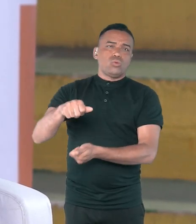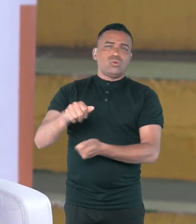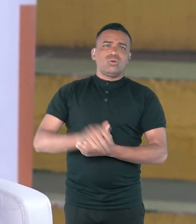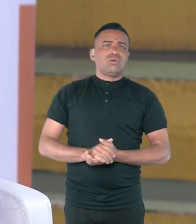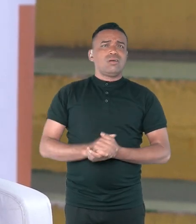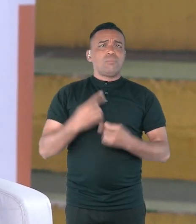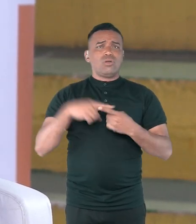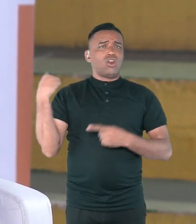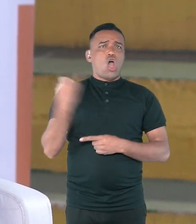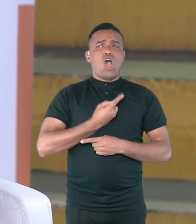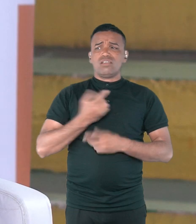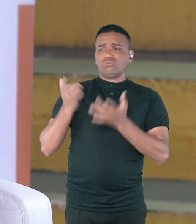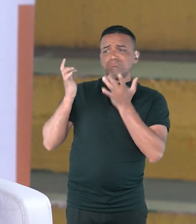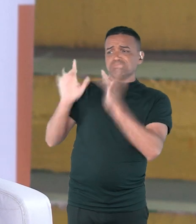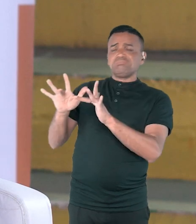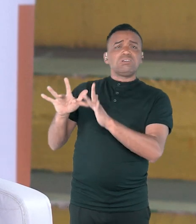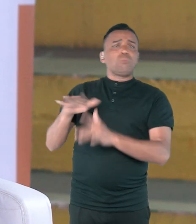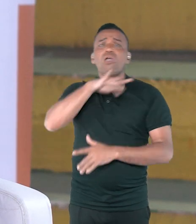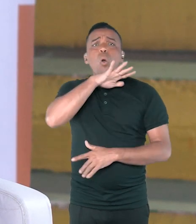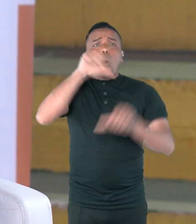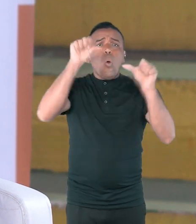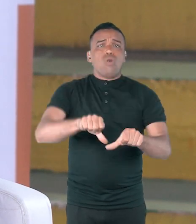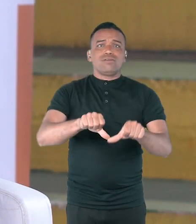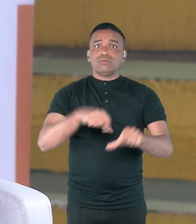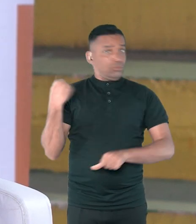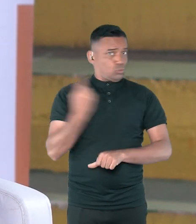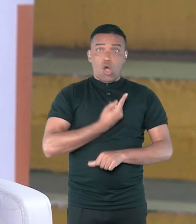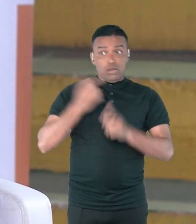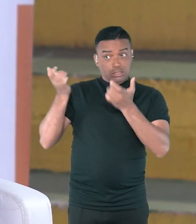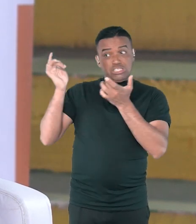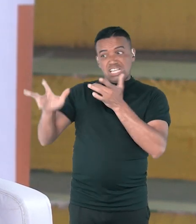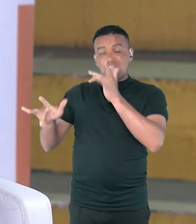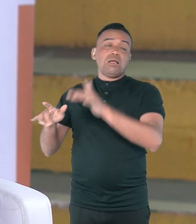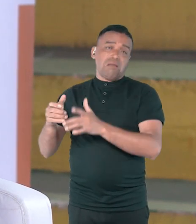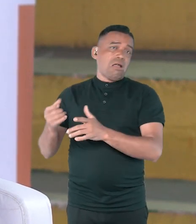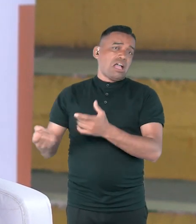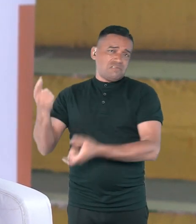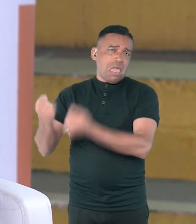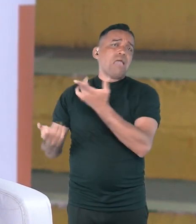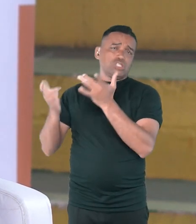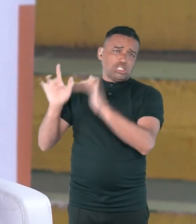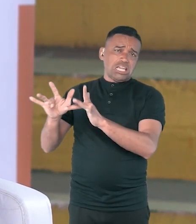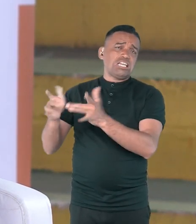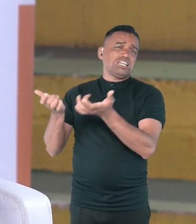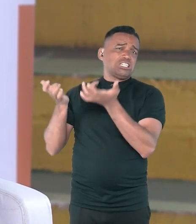Por que a gente não desiste? Já que é tão ruim. A gente não desiste, um ou outro desiste,